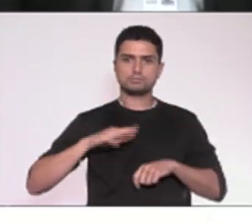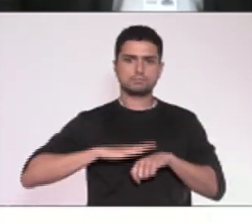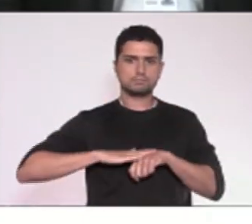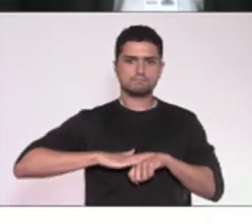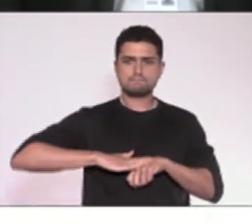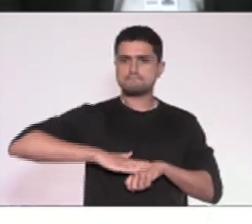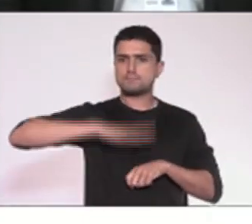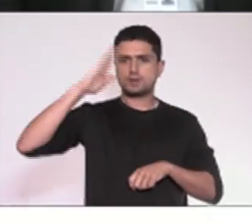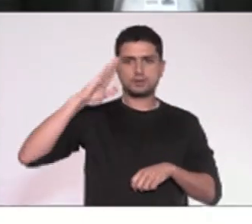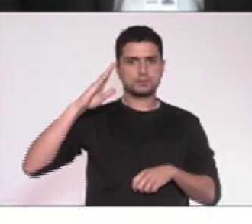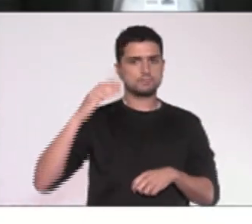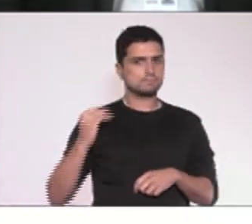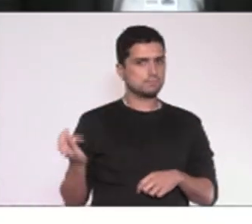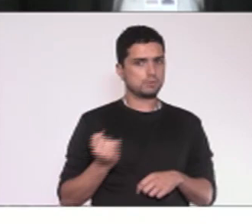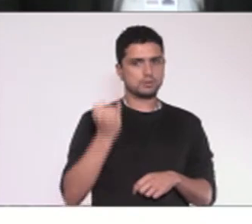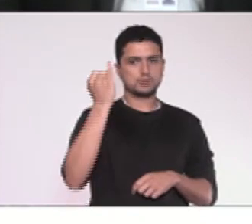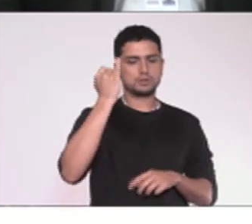Janeiro.